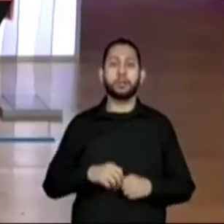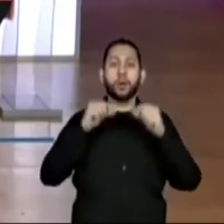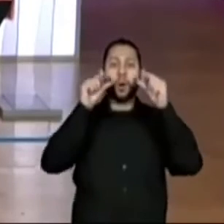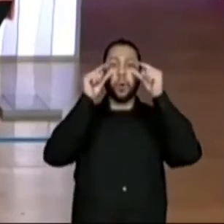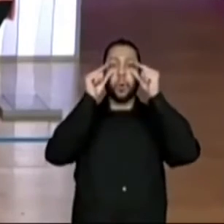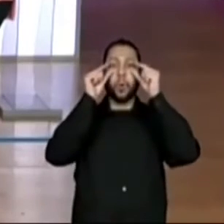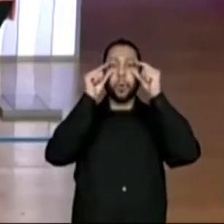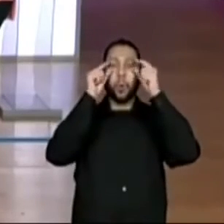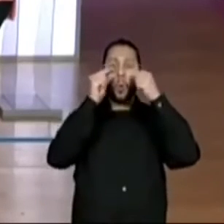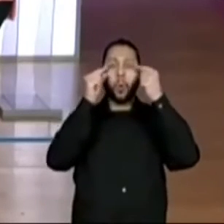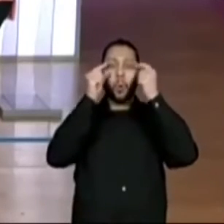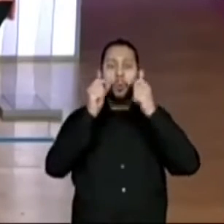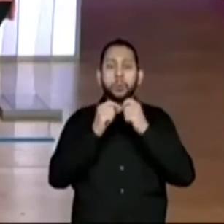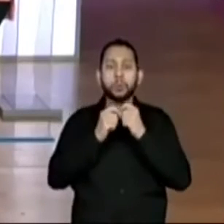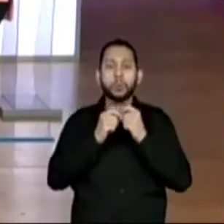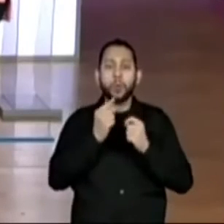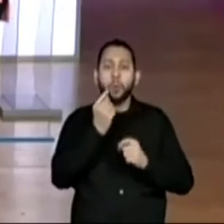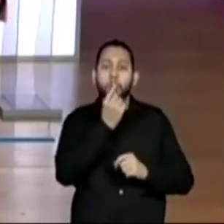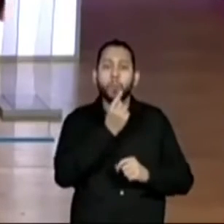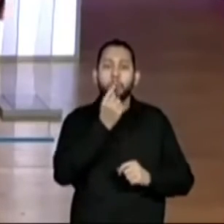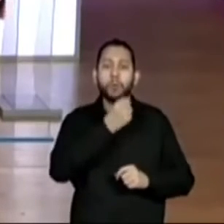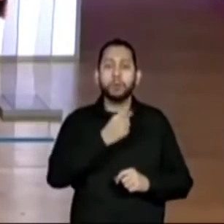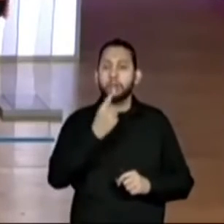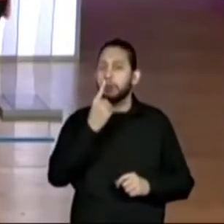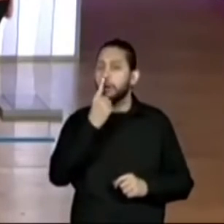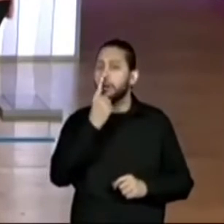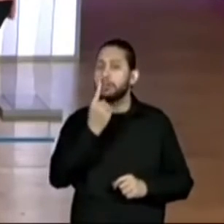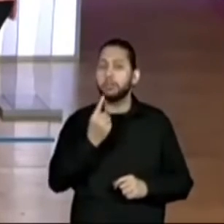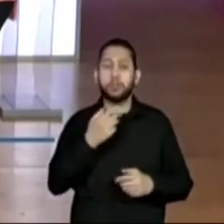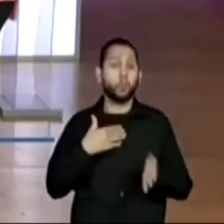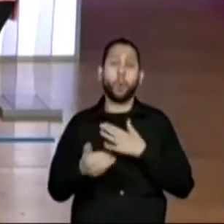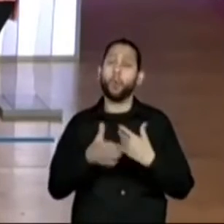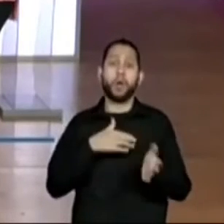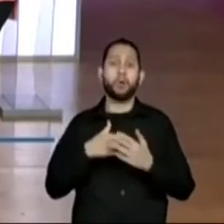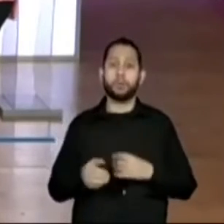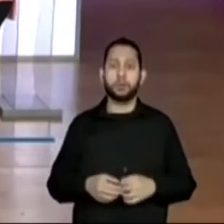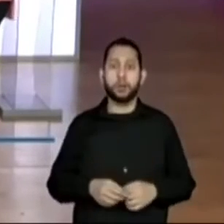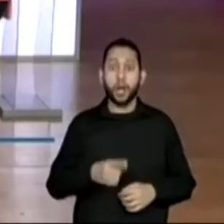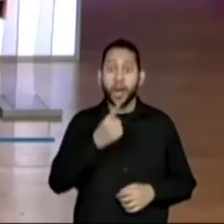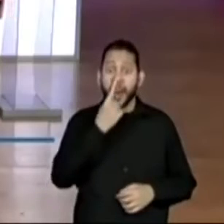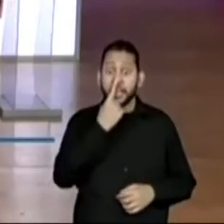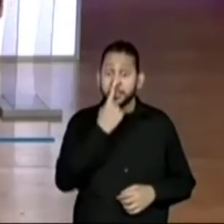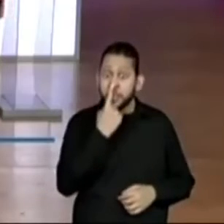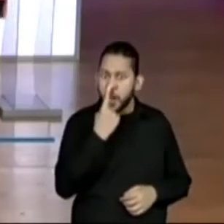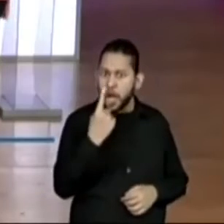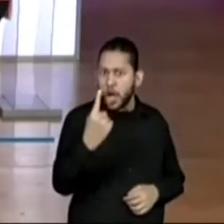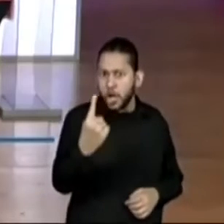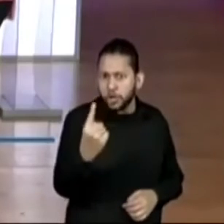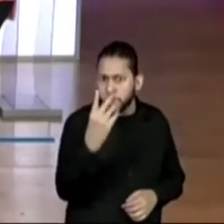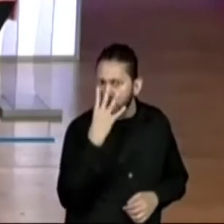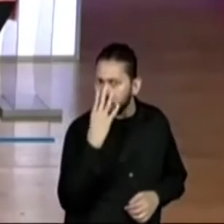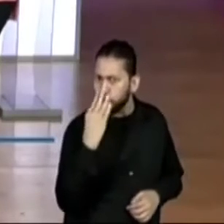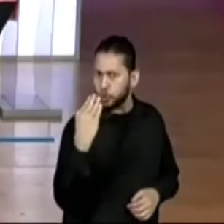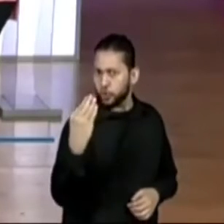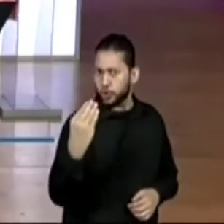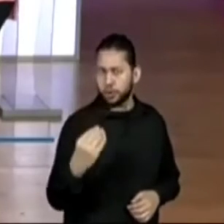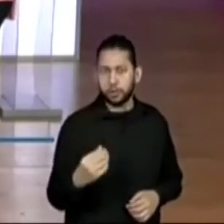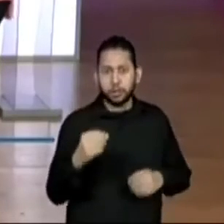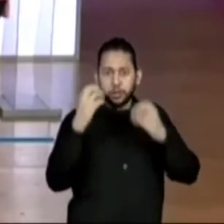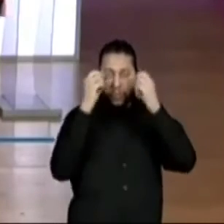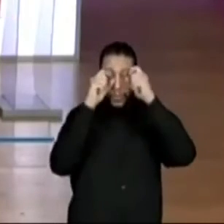boca você tem? Ah, boca. A gente imagina qualquer uma outra boca. Agora, se fala grande, a gente já vai imaginar uma boca